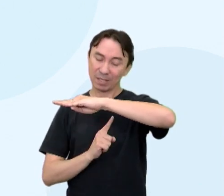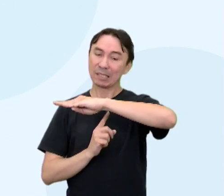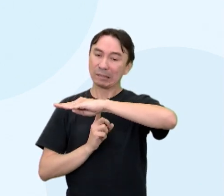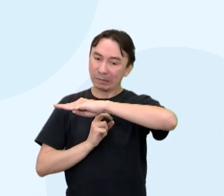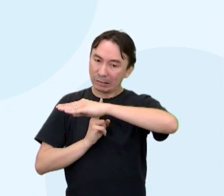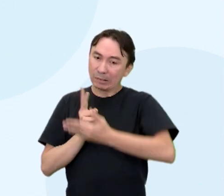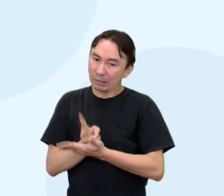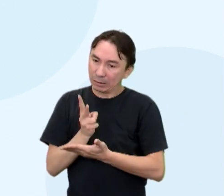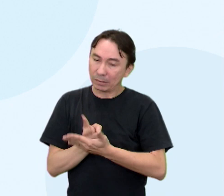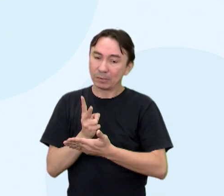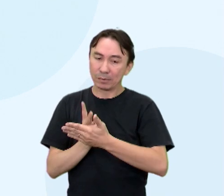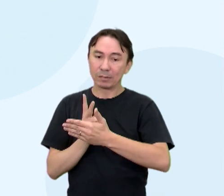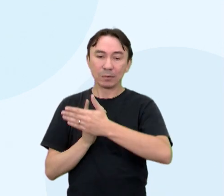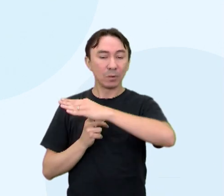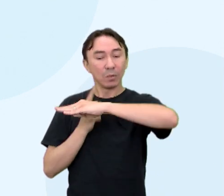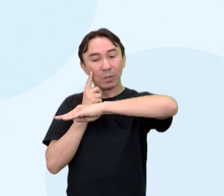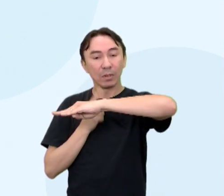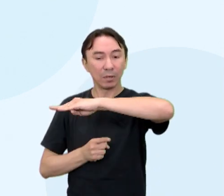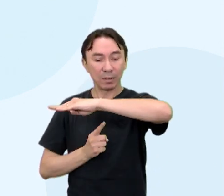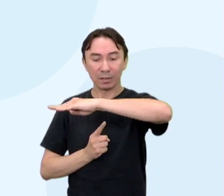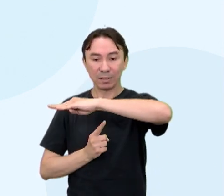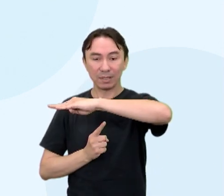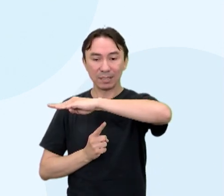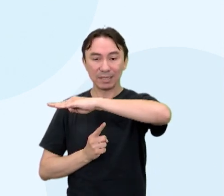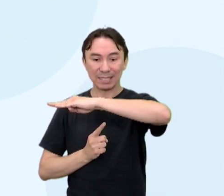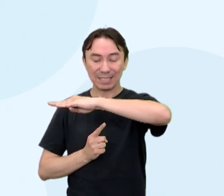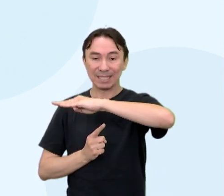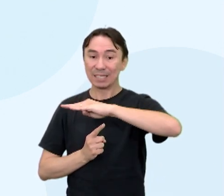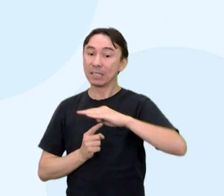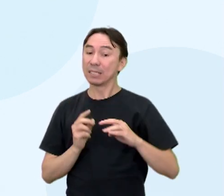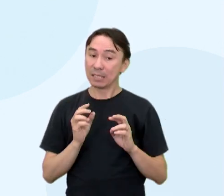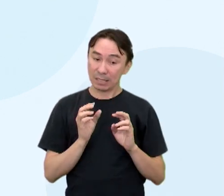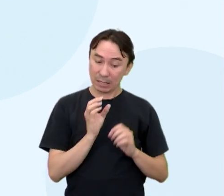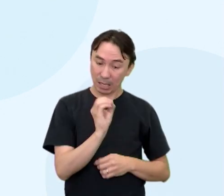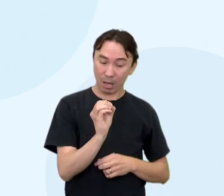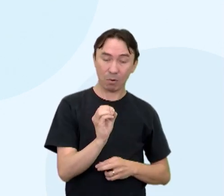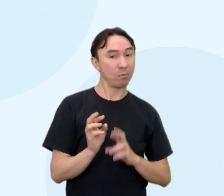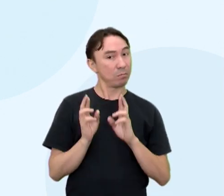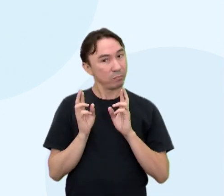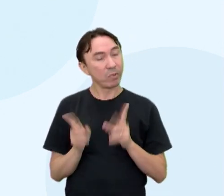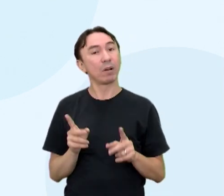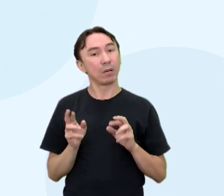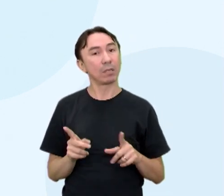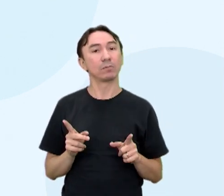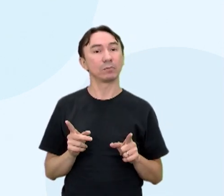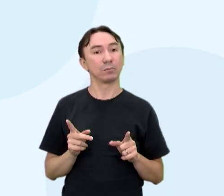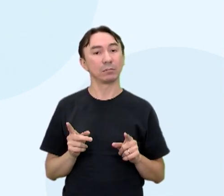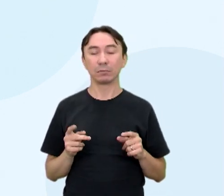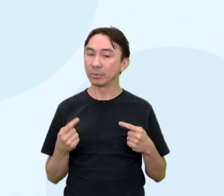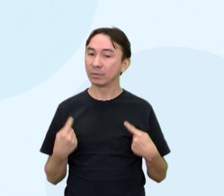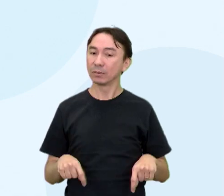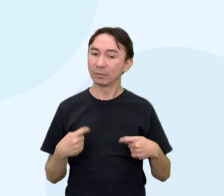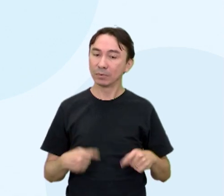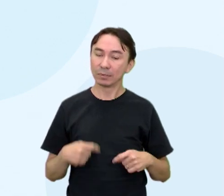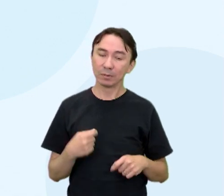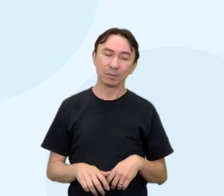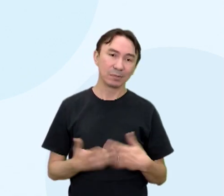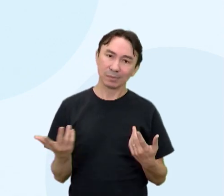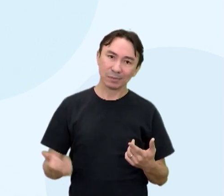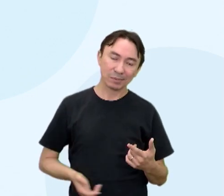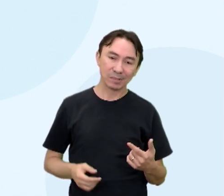Ele obrigatoriamente tem que ser diferente de zero, tá ok? Você pode dividir por zero, né?